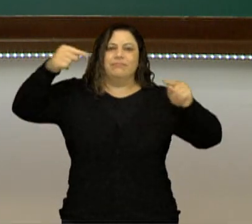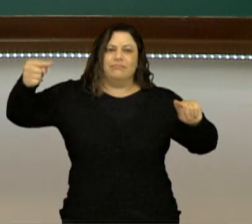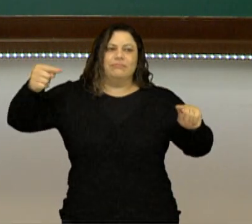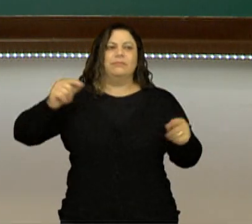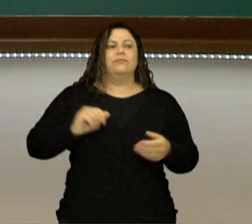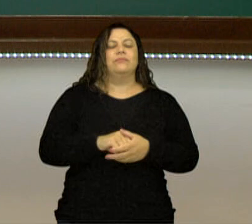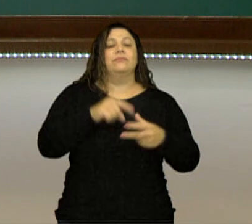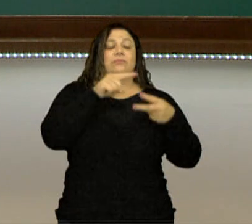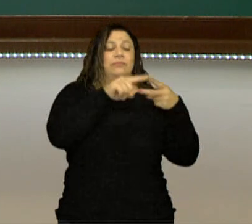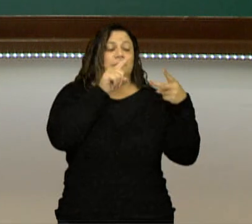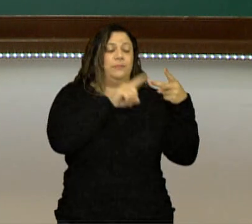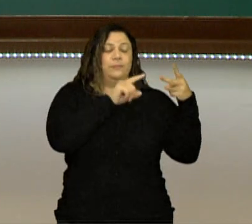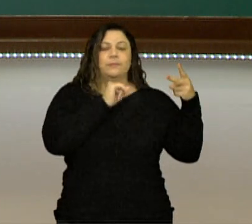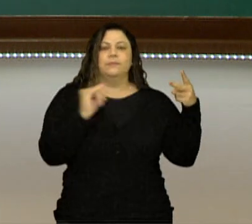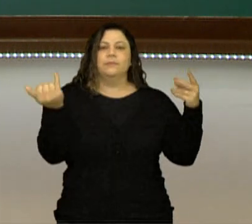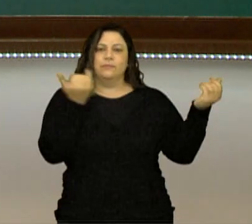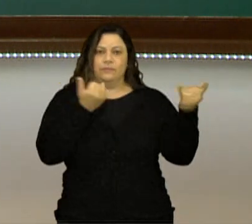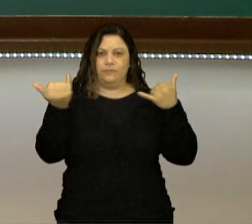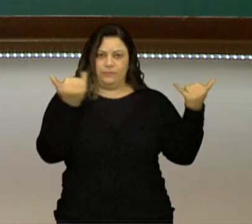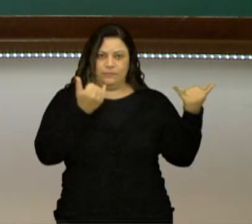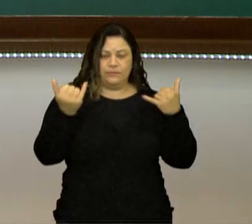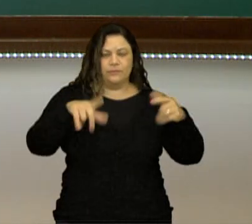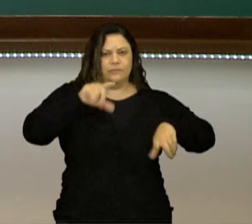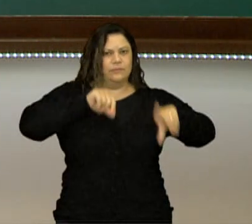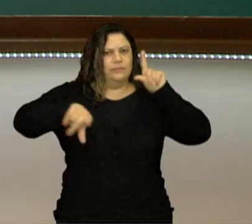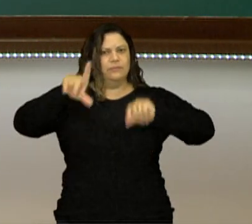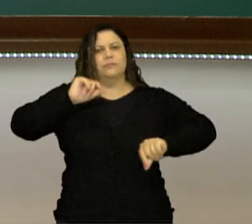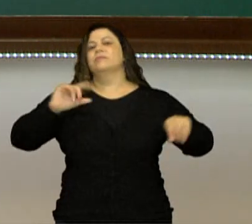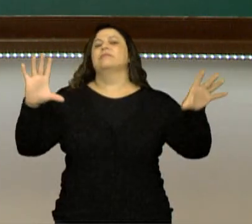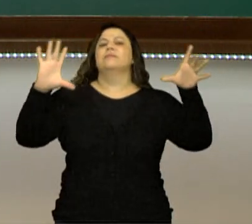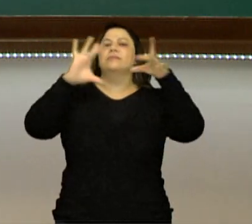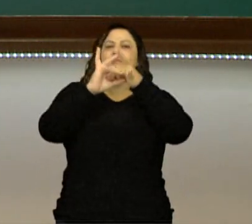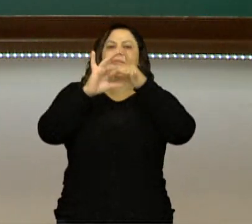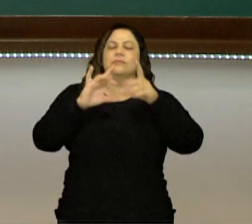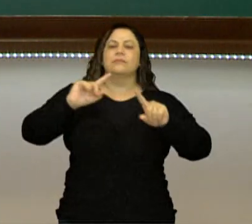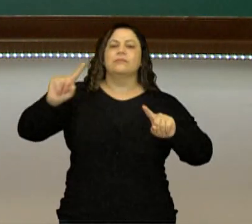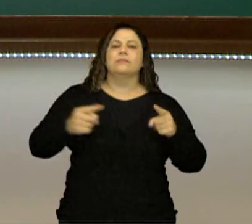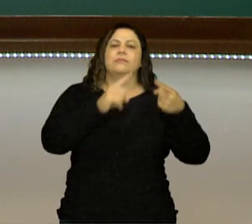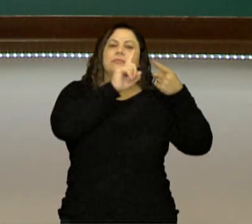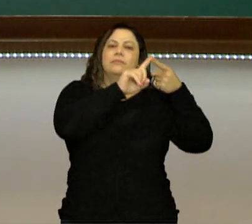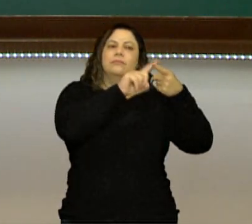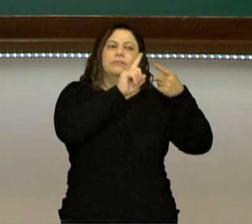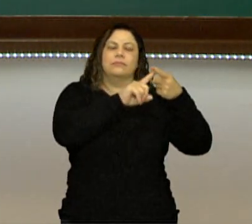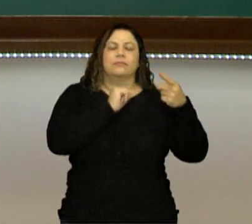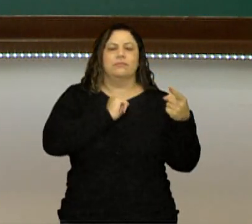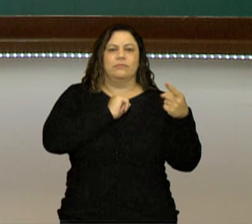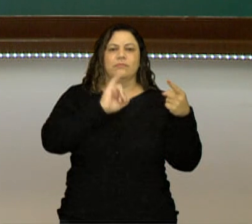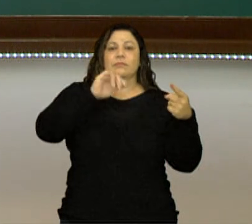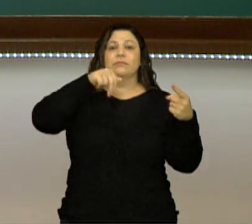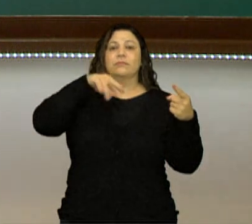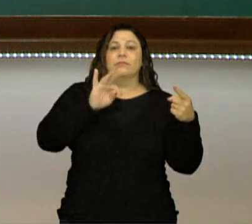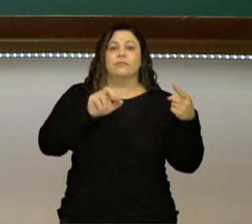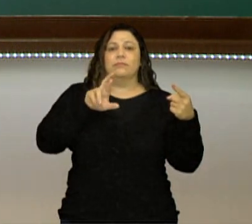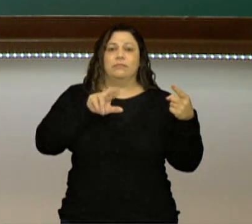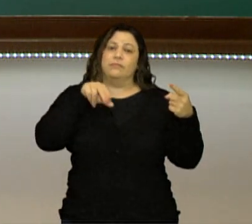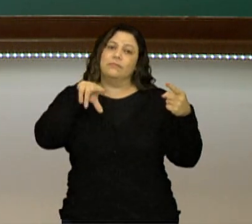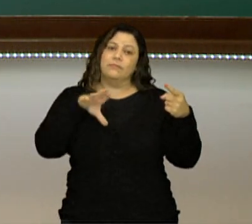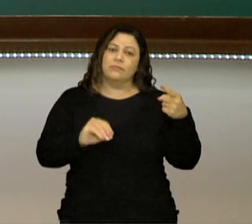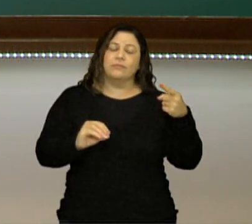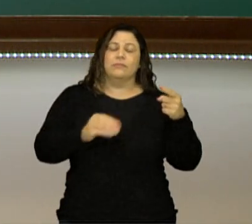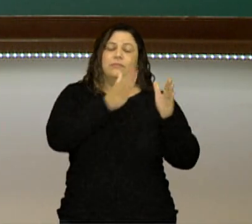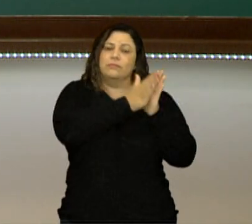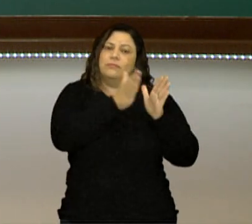utilizam duas informações para decidir quais genes que elas vão ligar. Uma delas, fatores internos da célula, processos internos